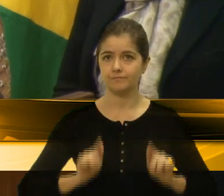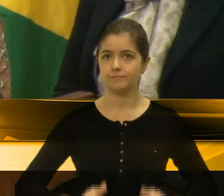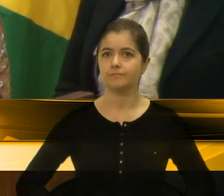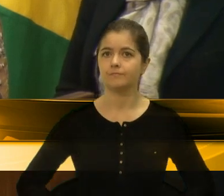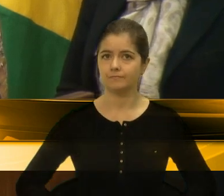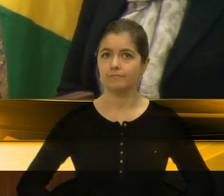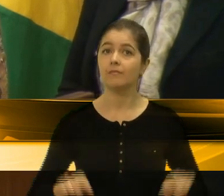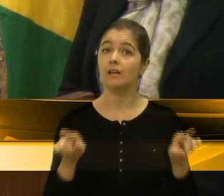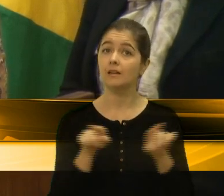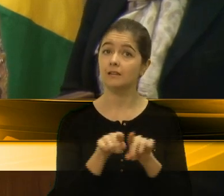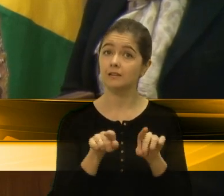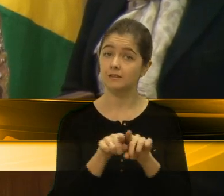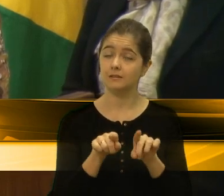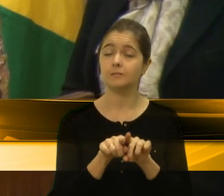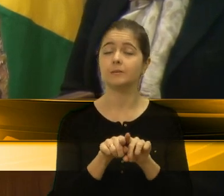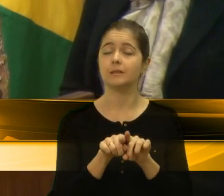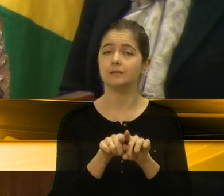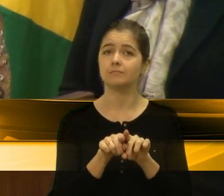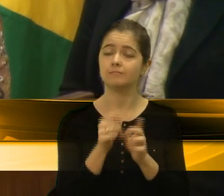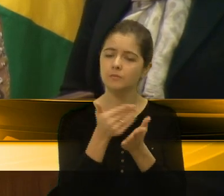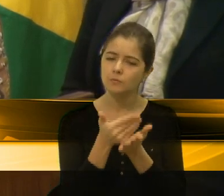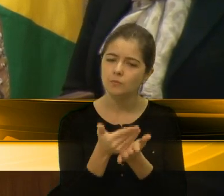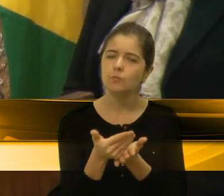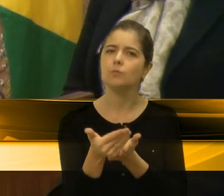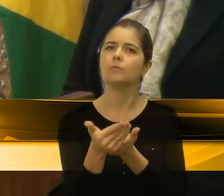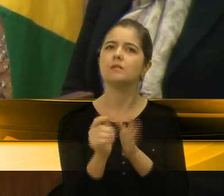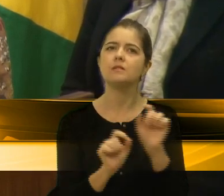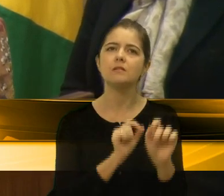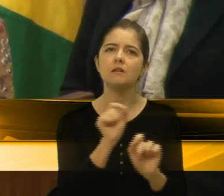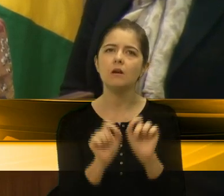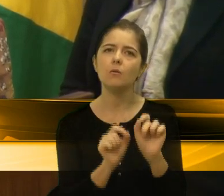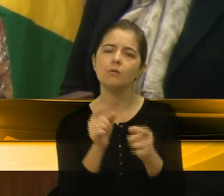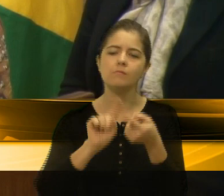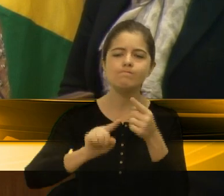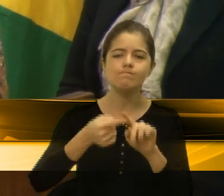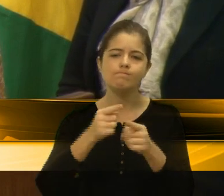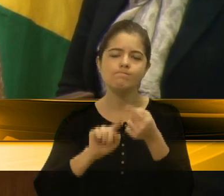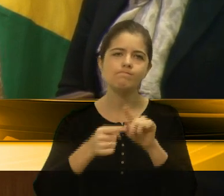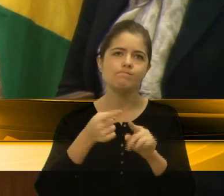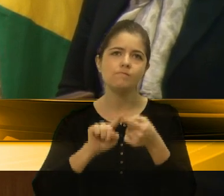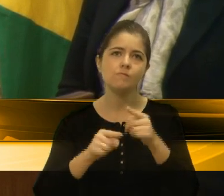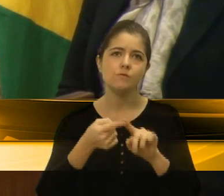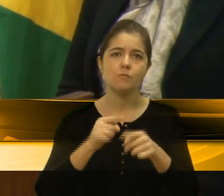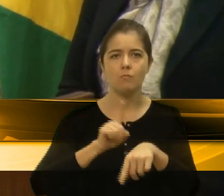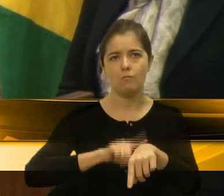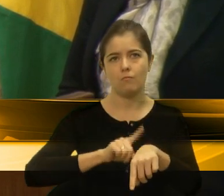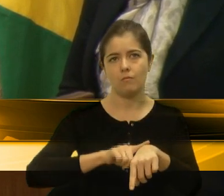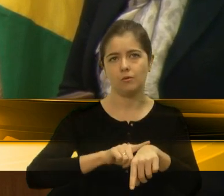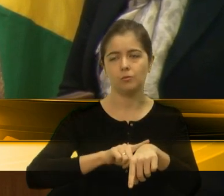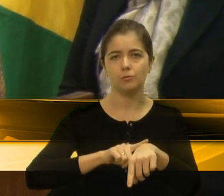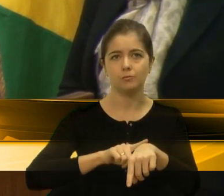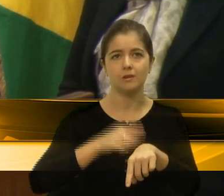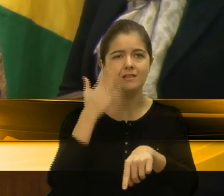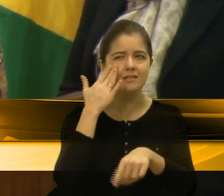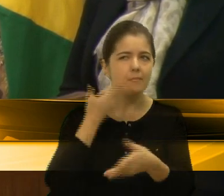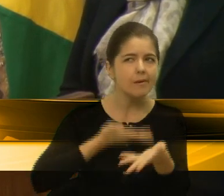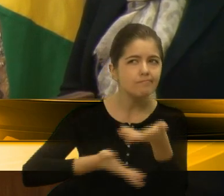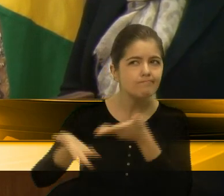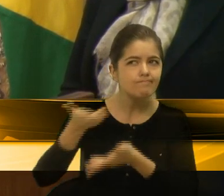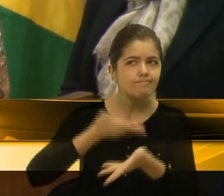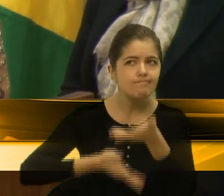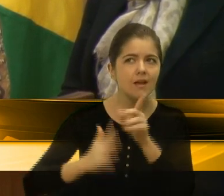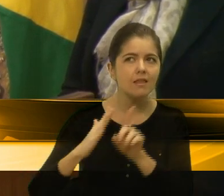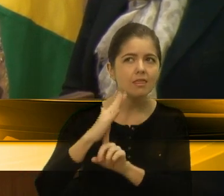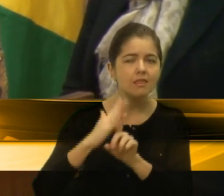e, principalmente, abrir o espaço para diálogo e ouvir também as demandas destes